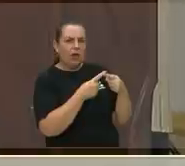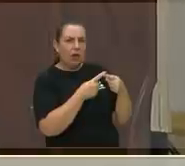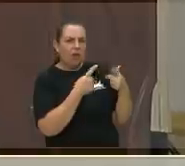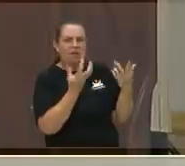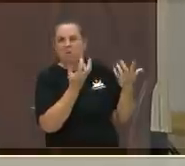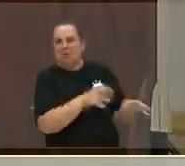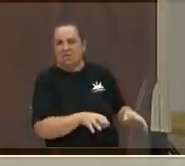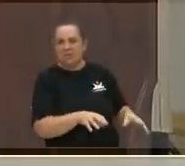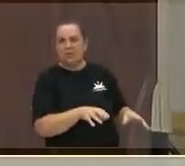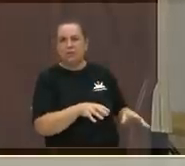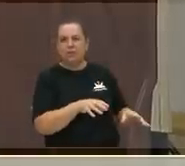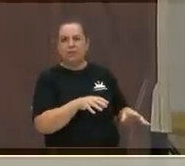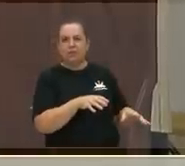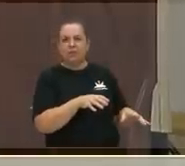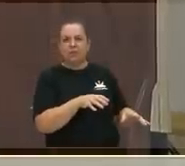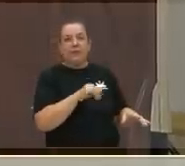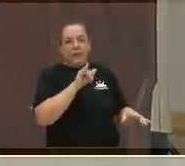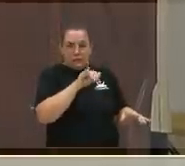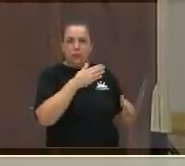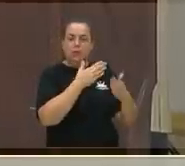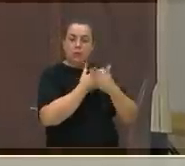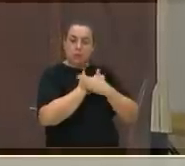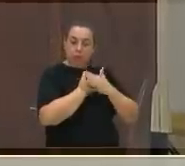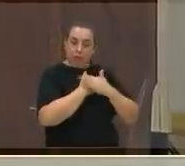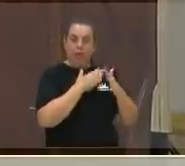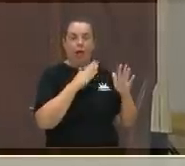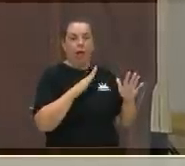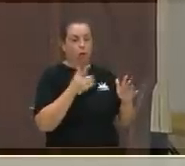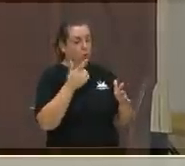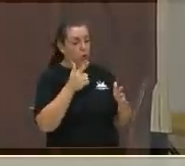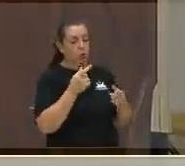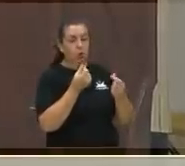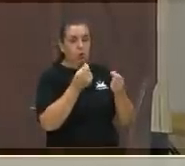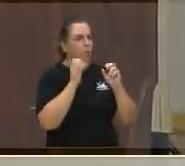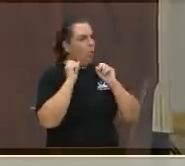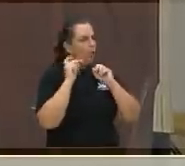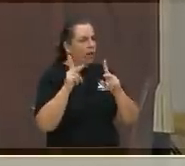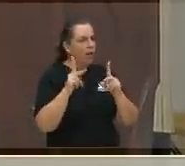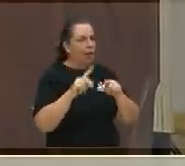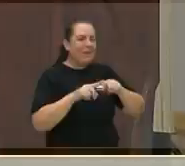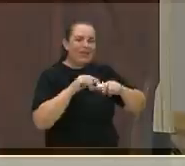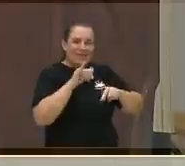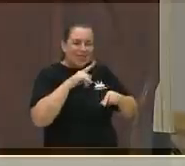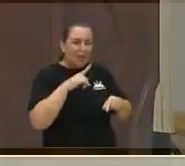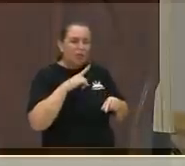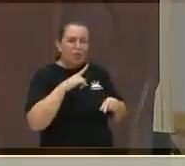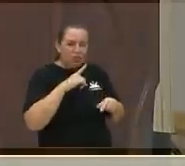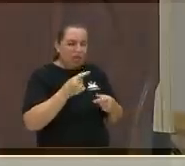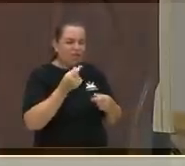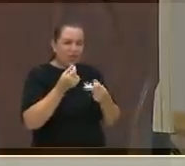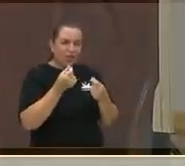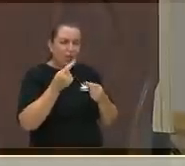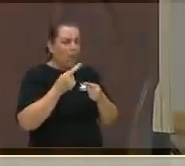calamidade necessidade eu fiz propositalmente dívidas